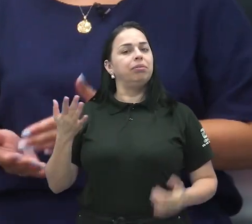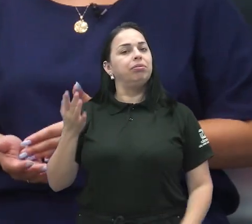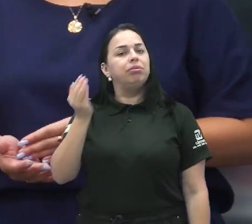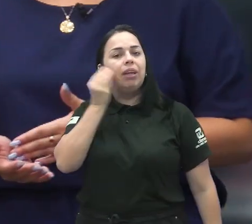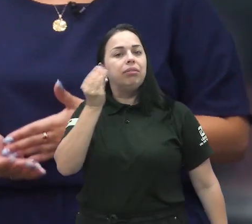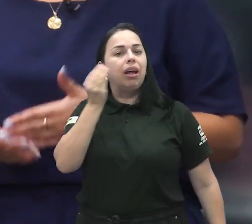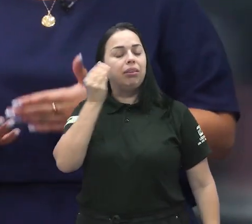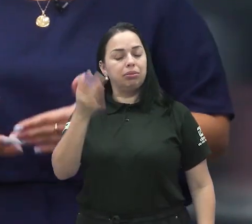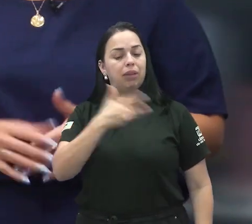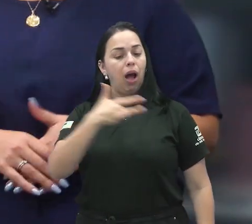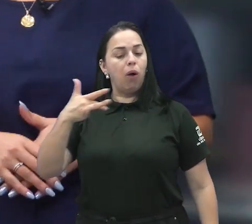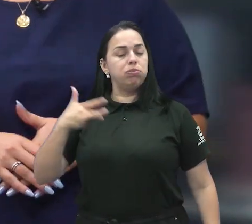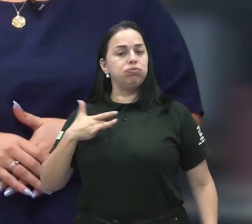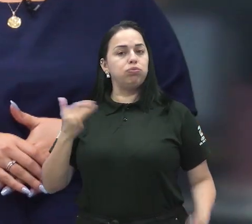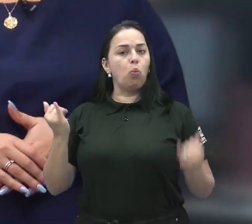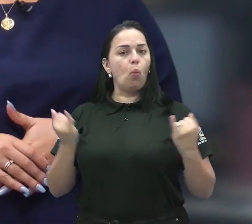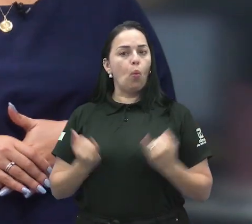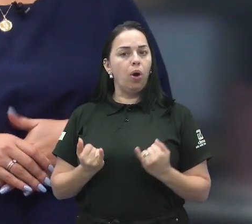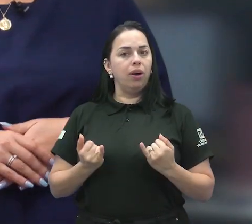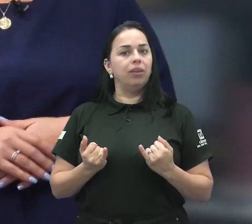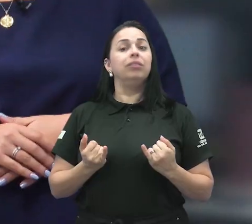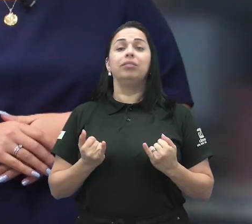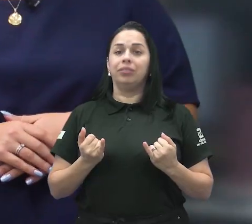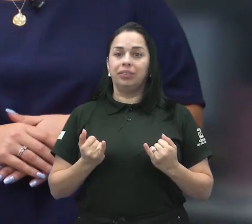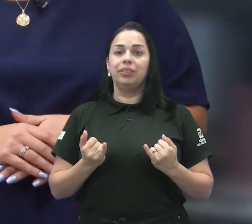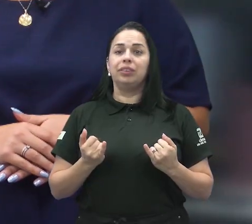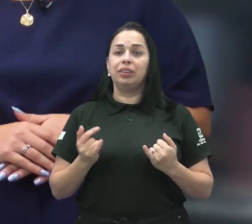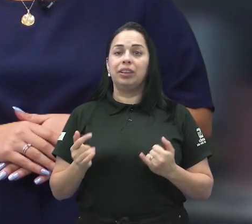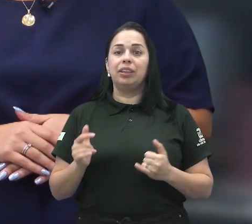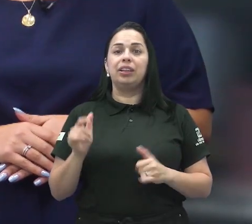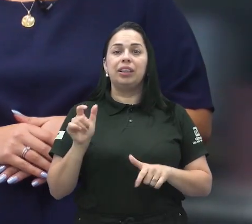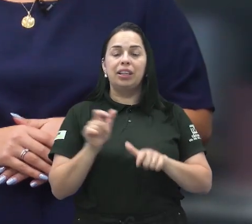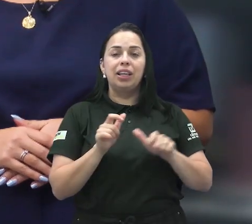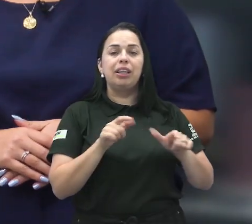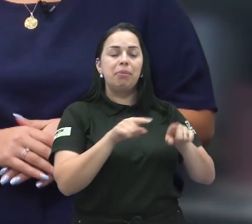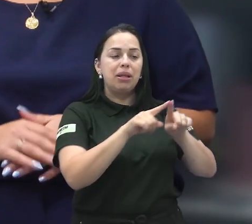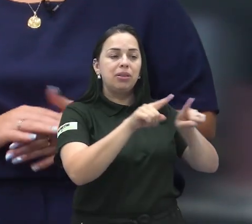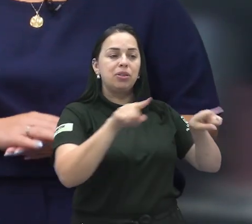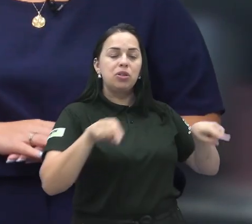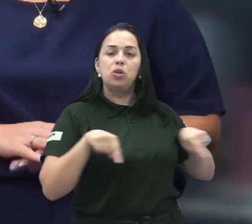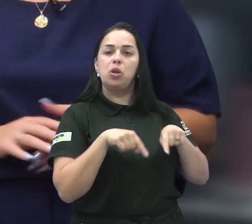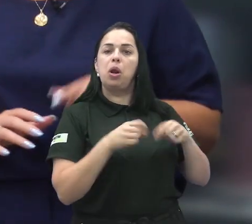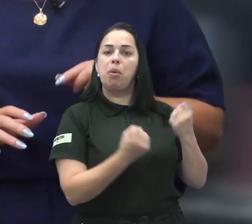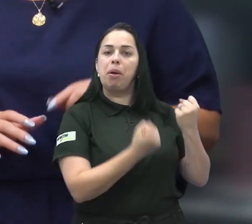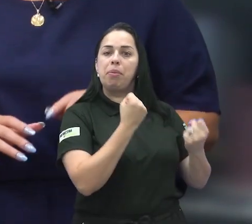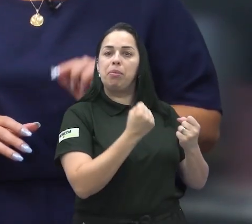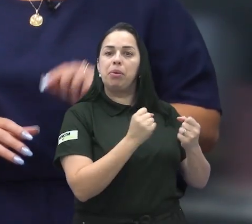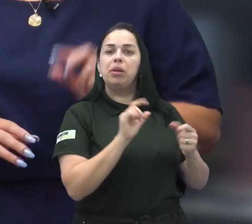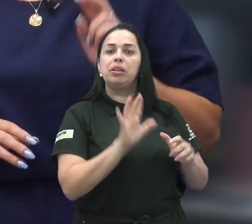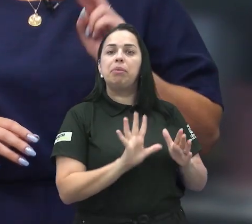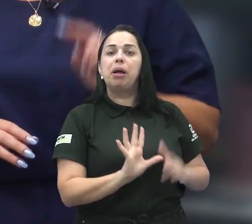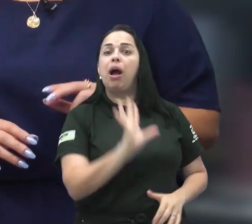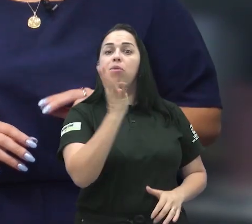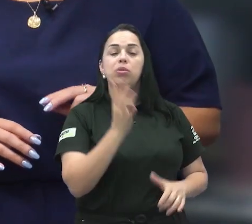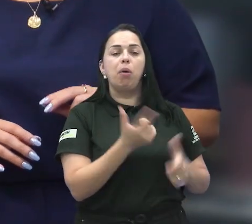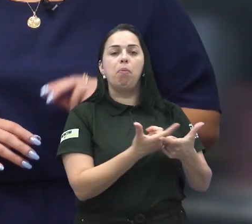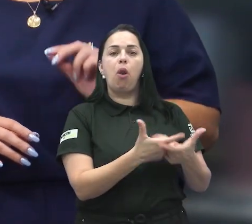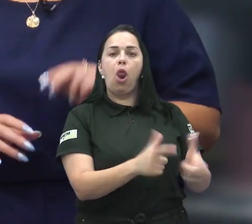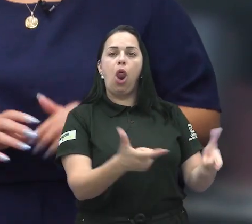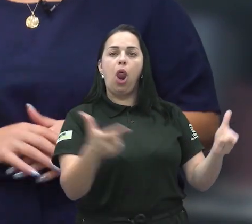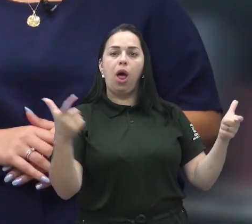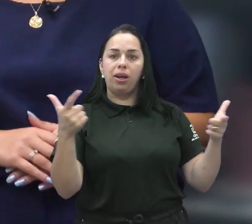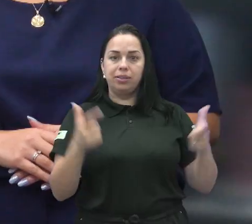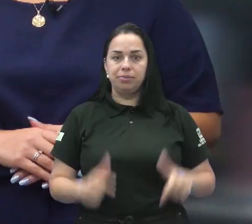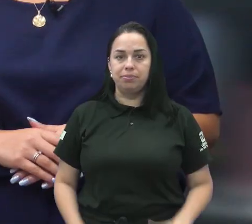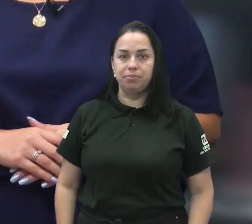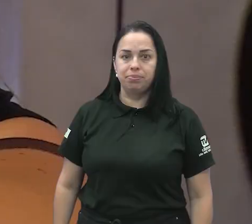mais saudável também se reflete no mercado. O número de centros de atividades físicas cresceu quase 3 vezes em